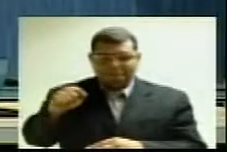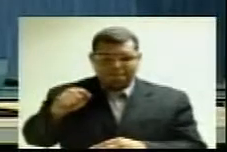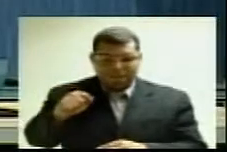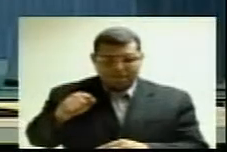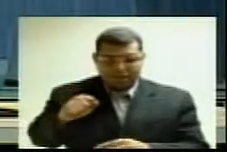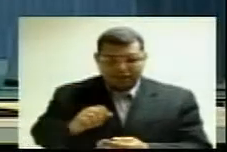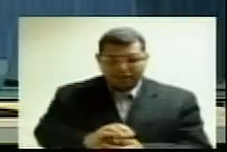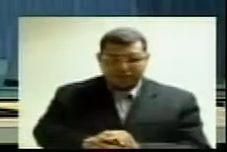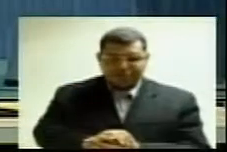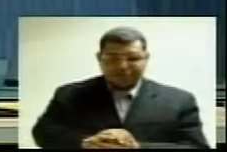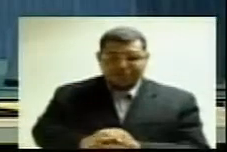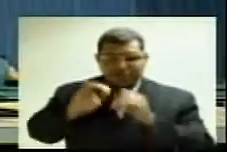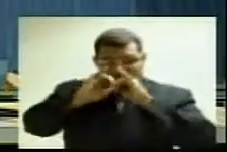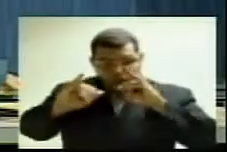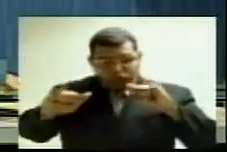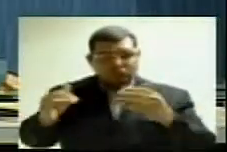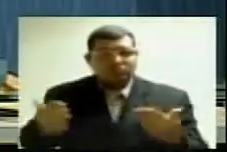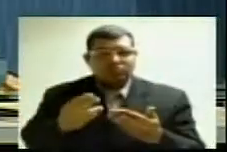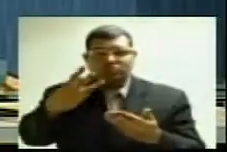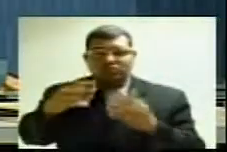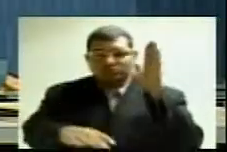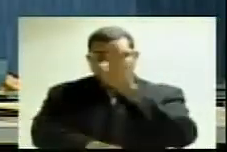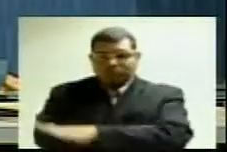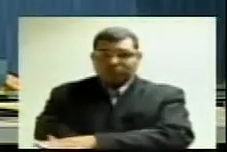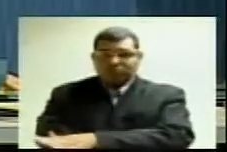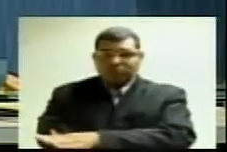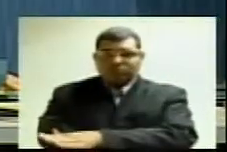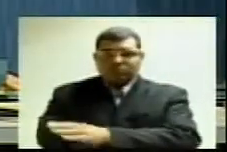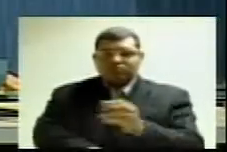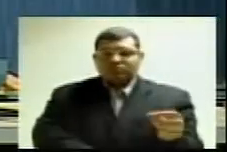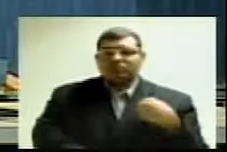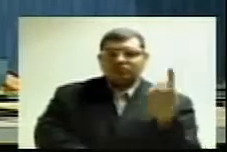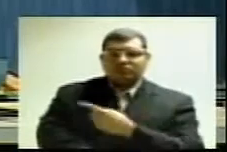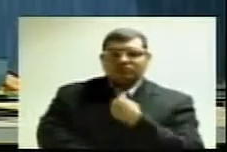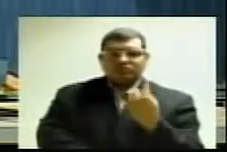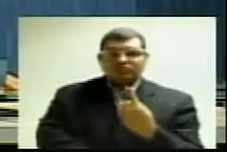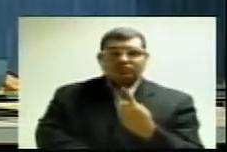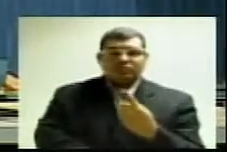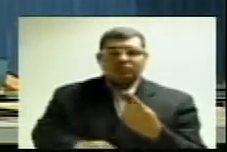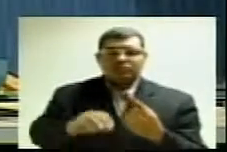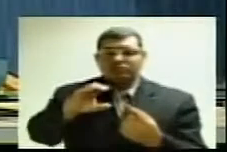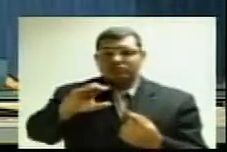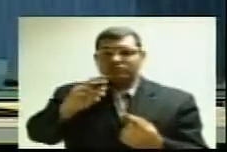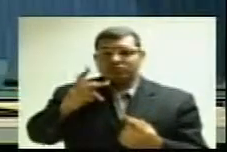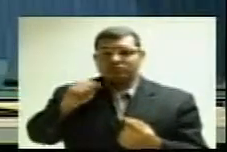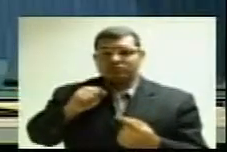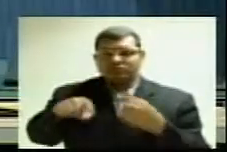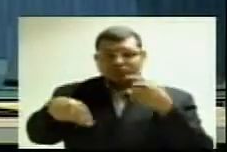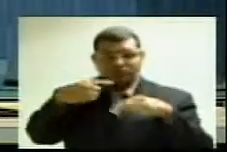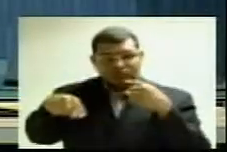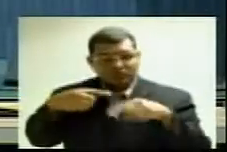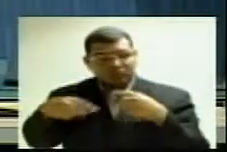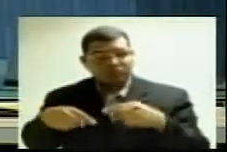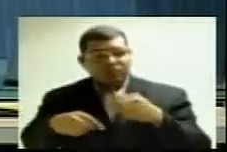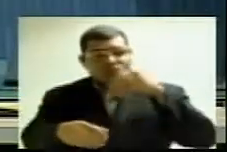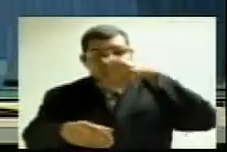Popular Socialista, anunciam hoje às 15 horas a nossa chapa que